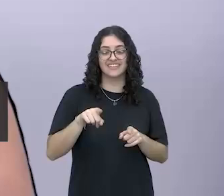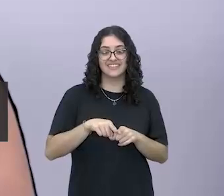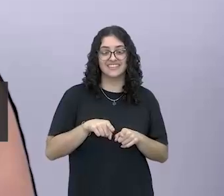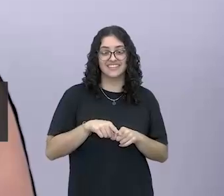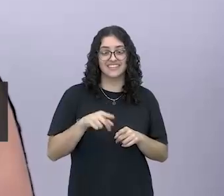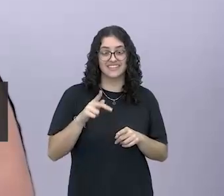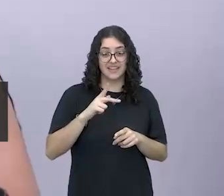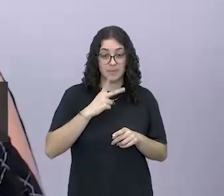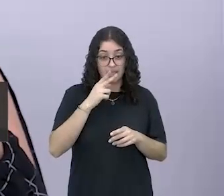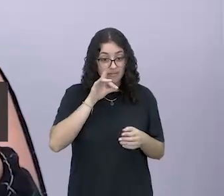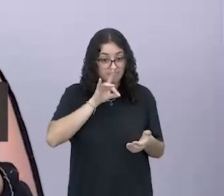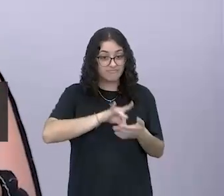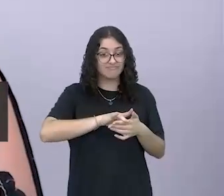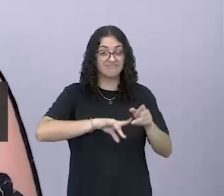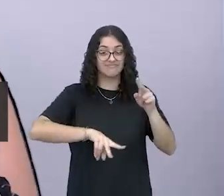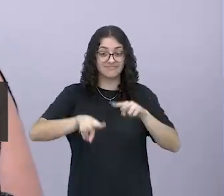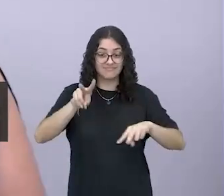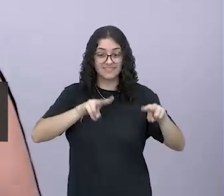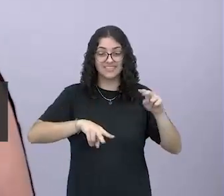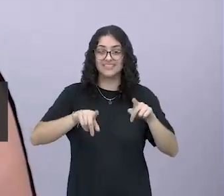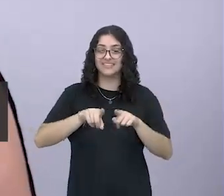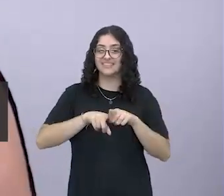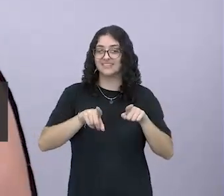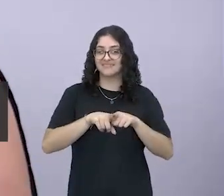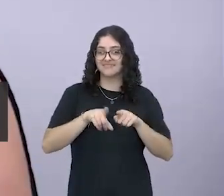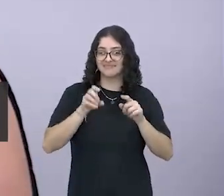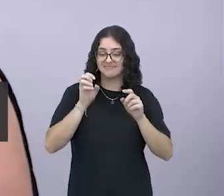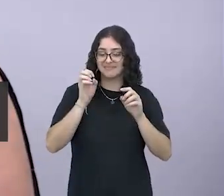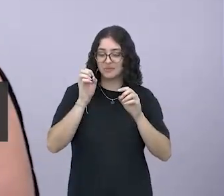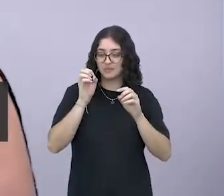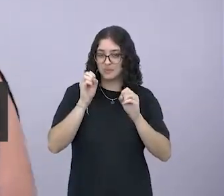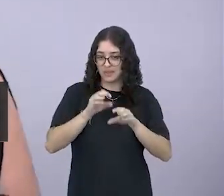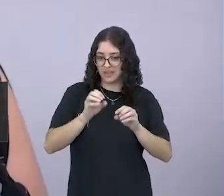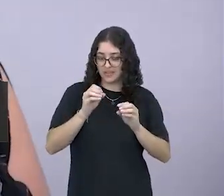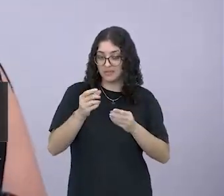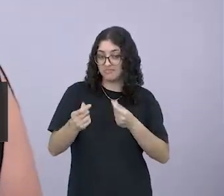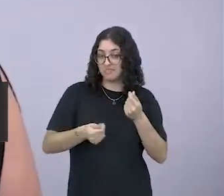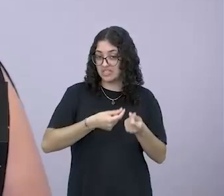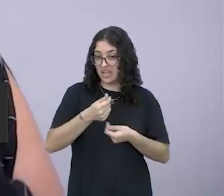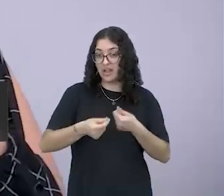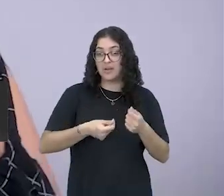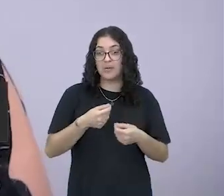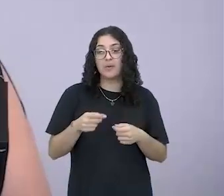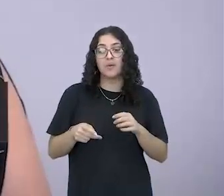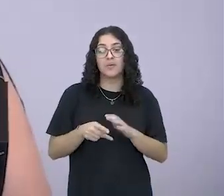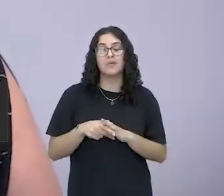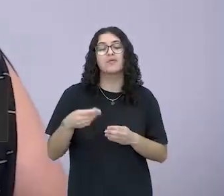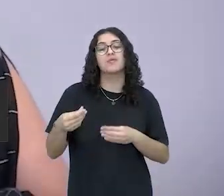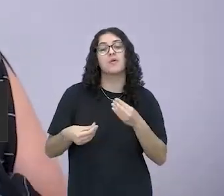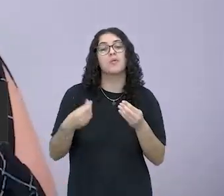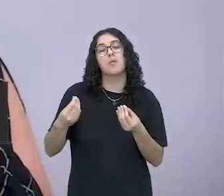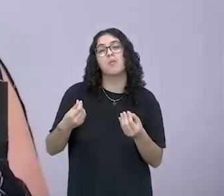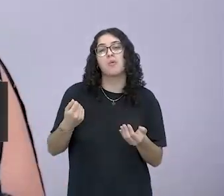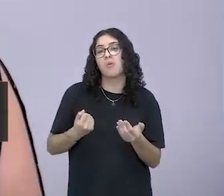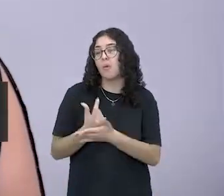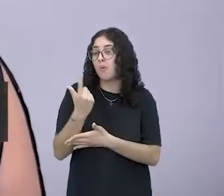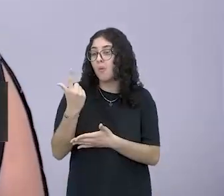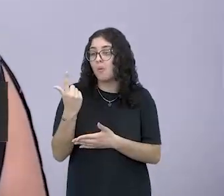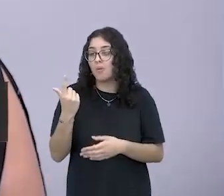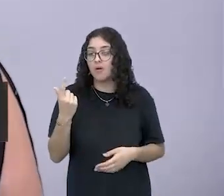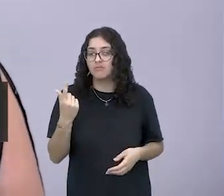ver no concreto. E a educação financeira, para muitos, o concreto de como comprar,